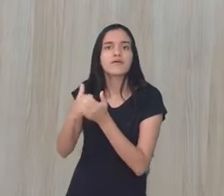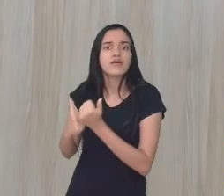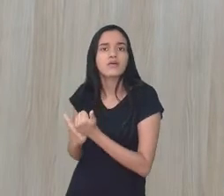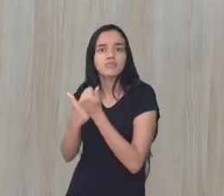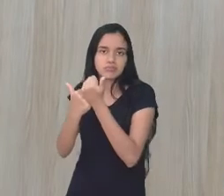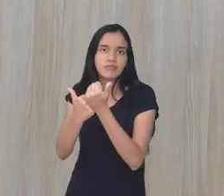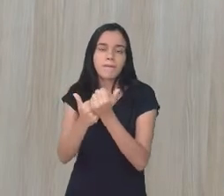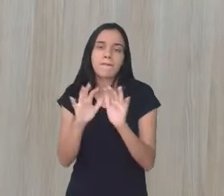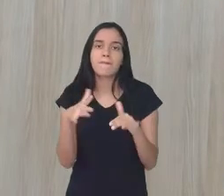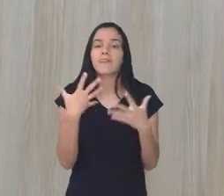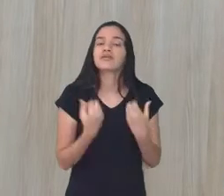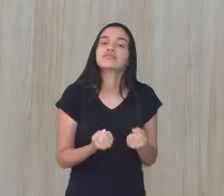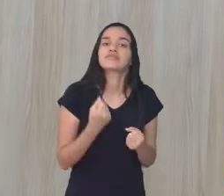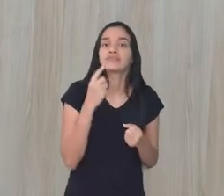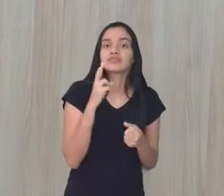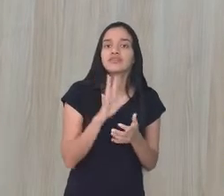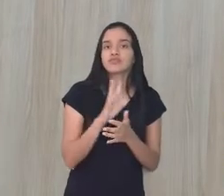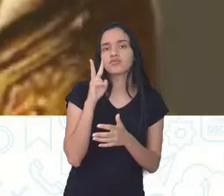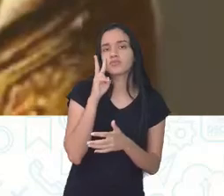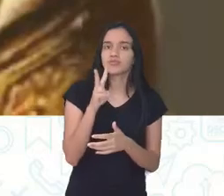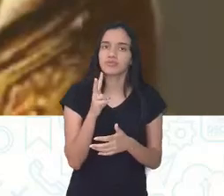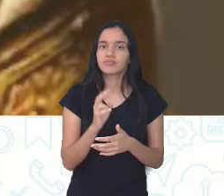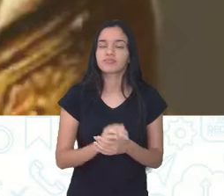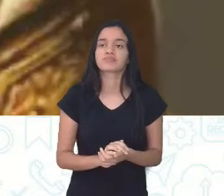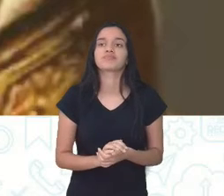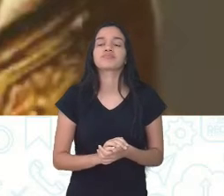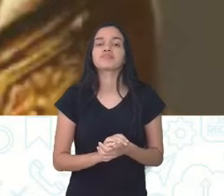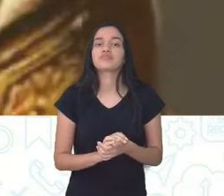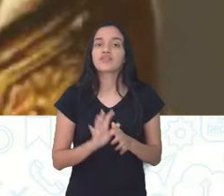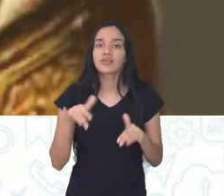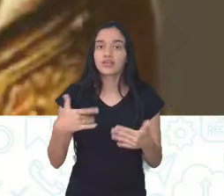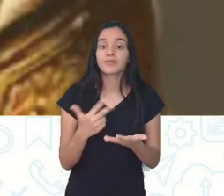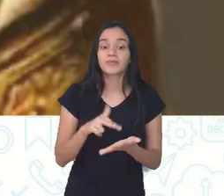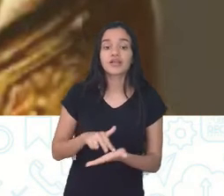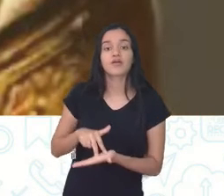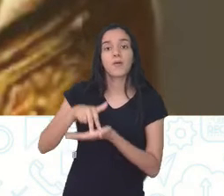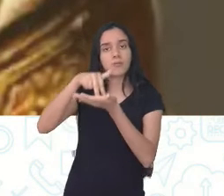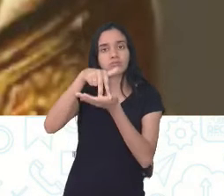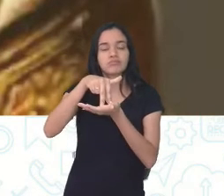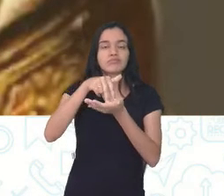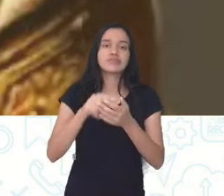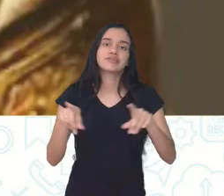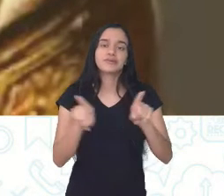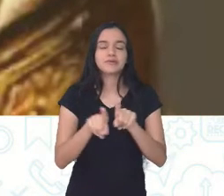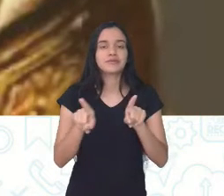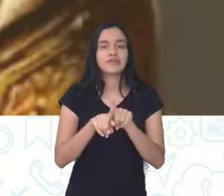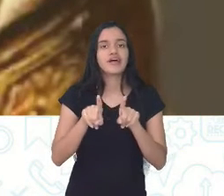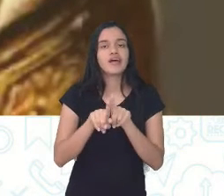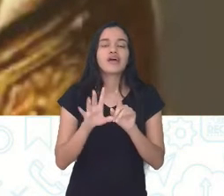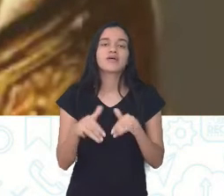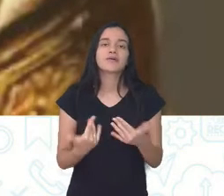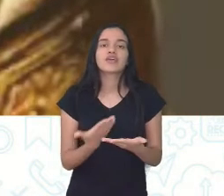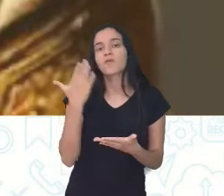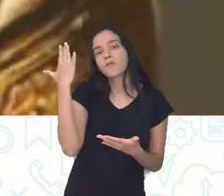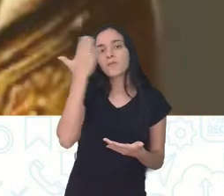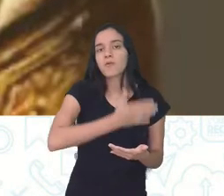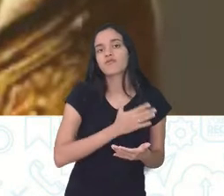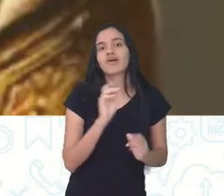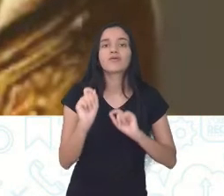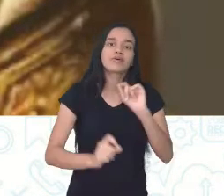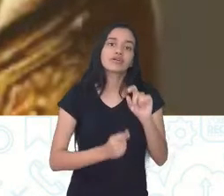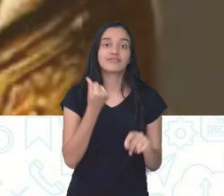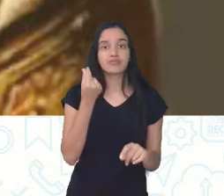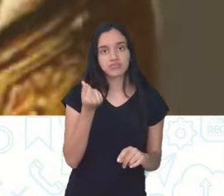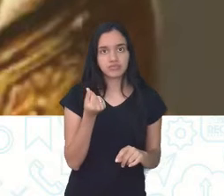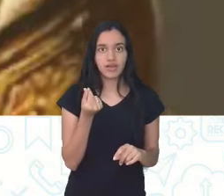poder. Então, vamos ver aqui, olha. Para ser candidato também, era necessário comprovar alta renda,